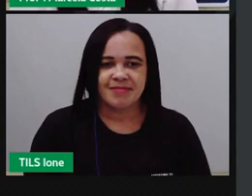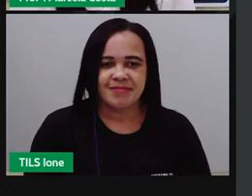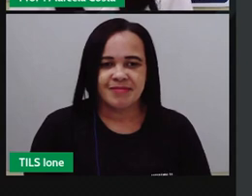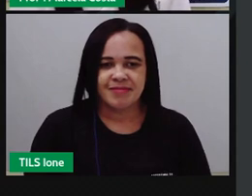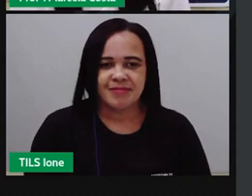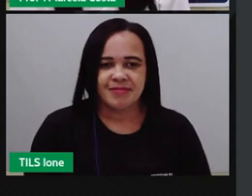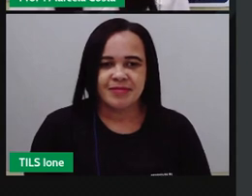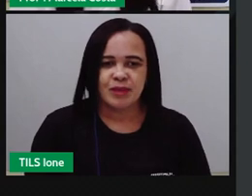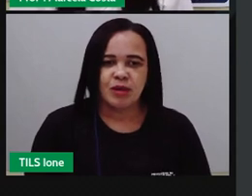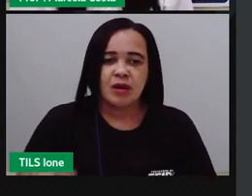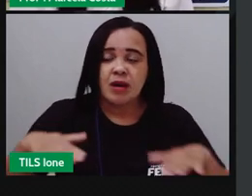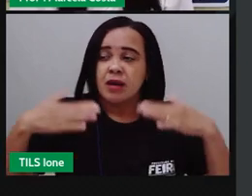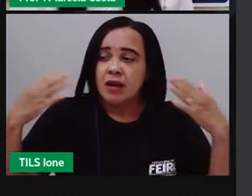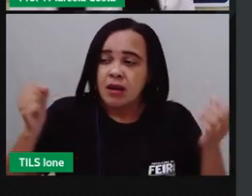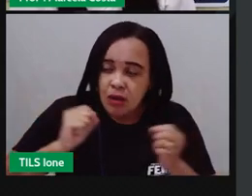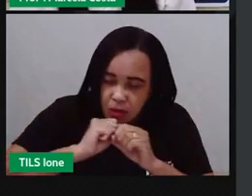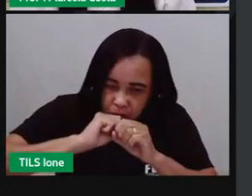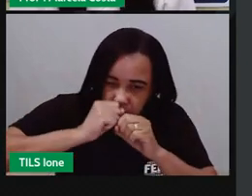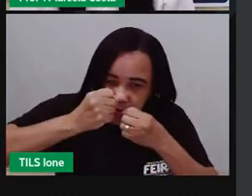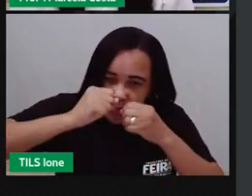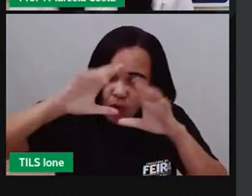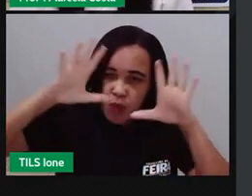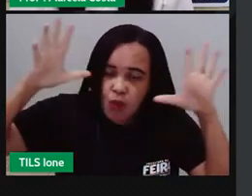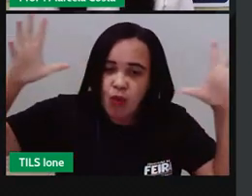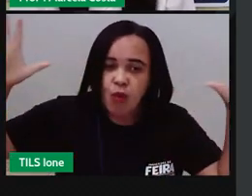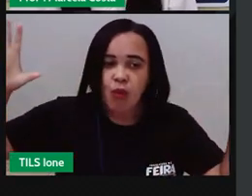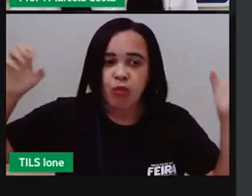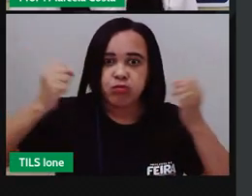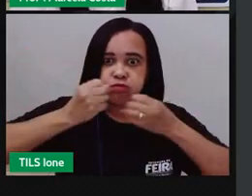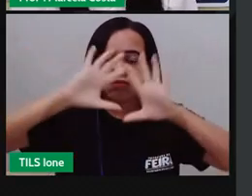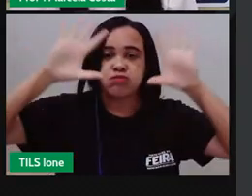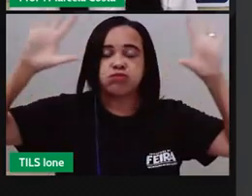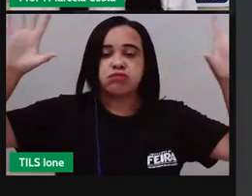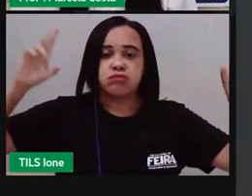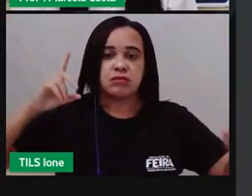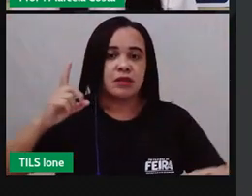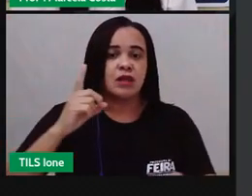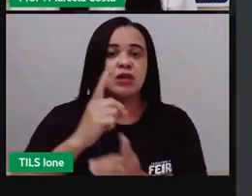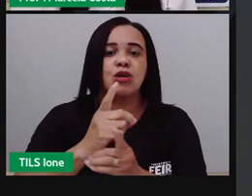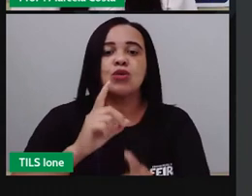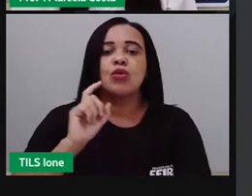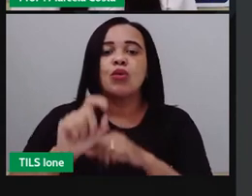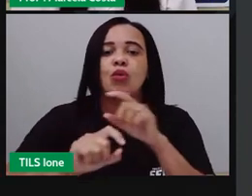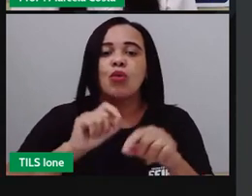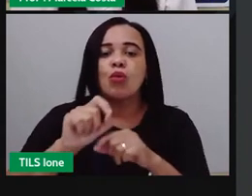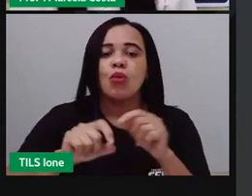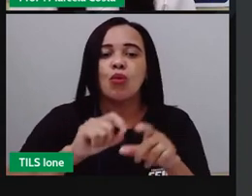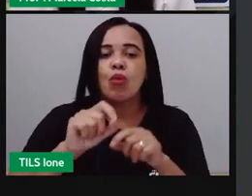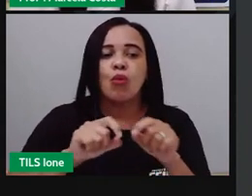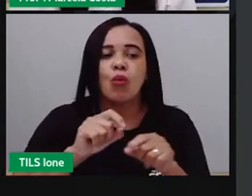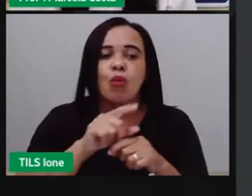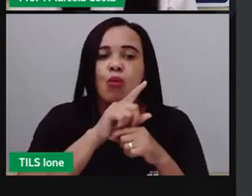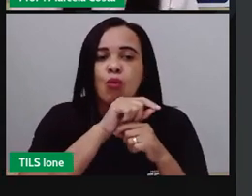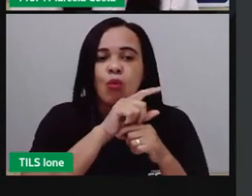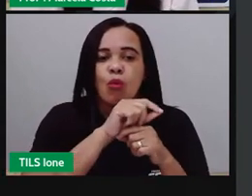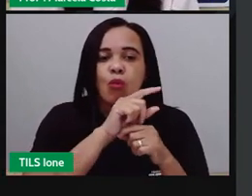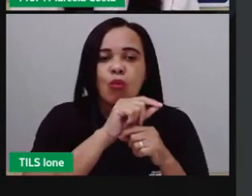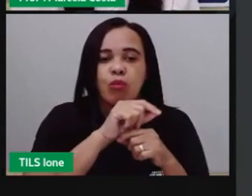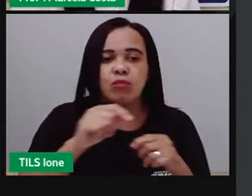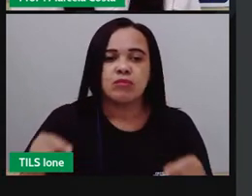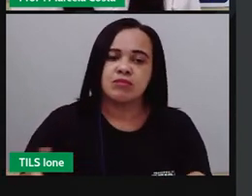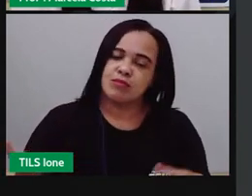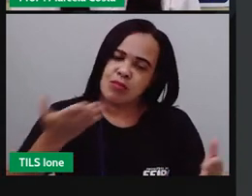Até que numa clareira, o camaleão encontrou o sabiá laranjeira. Meu amigo